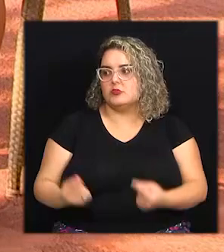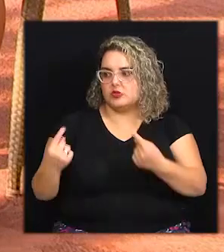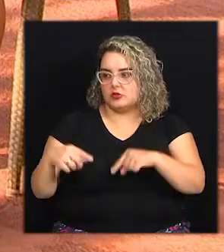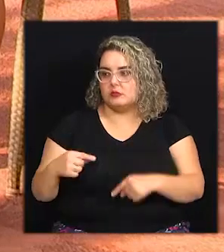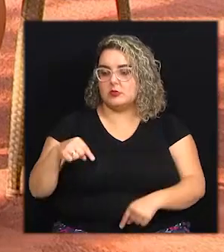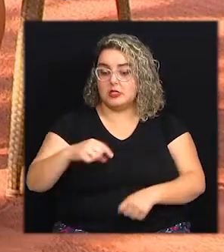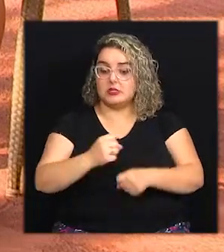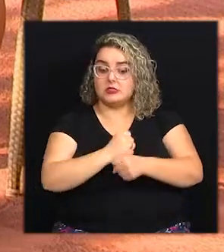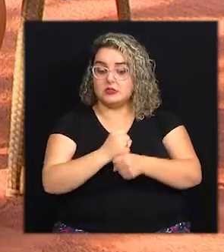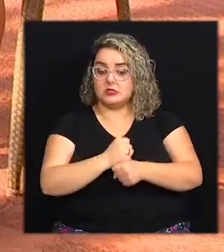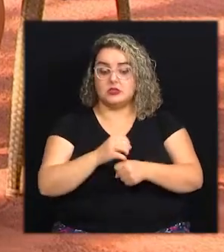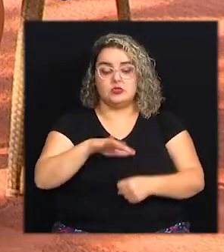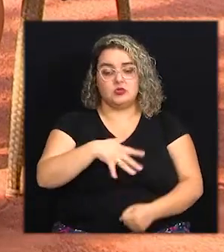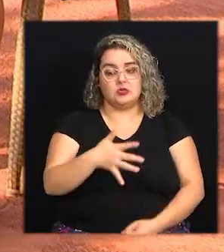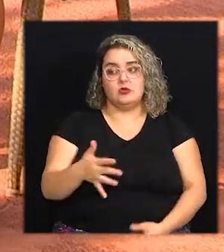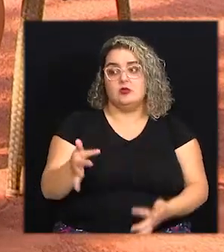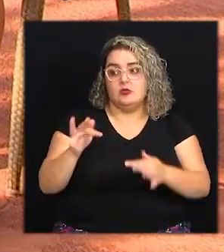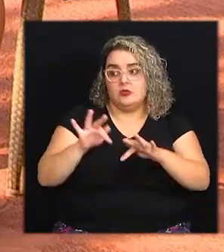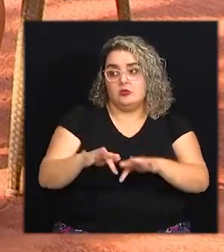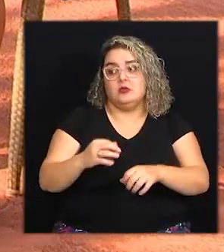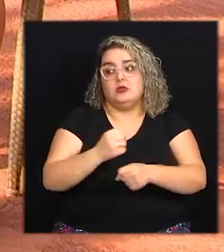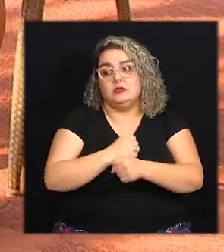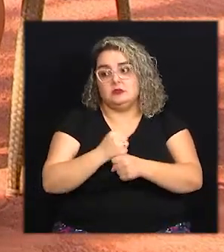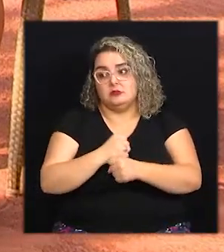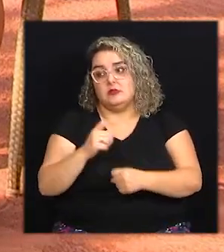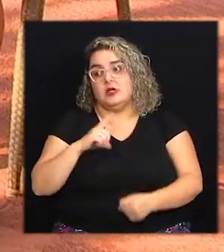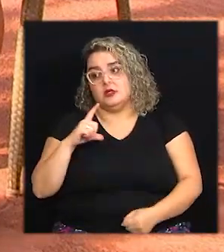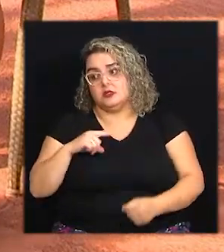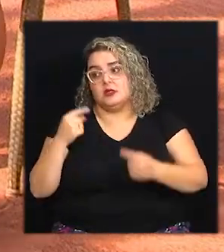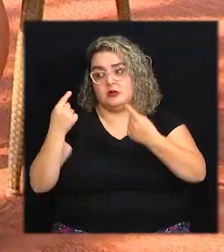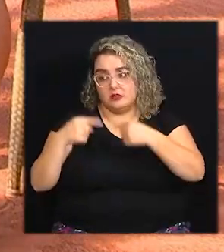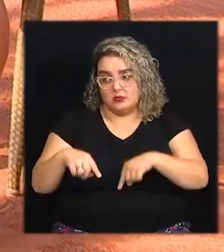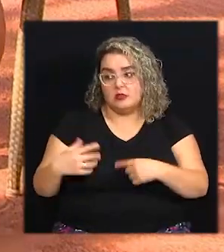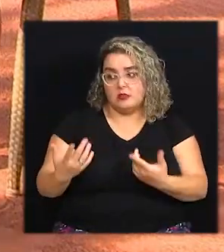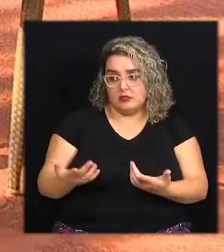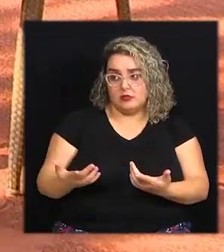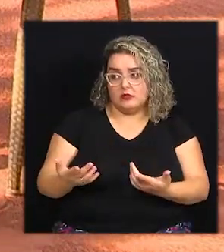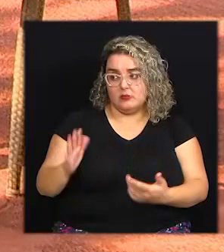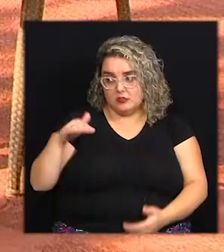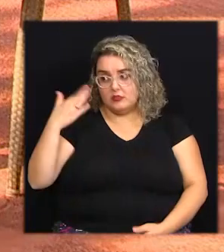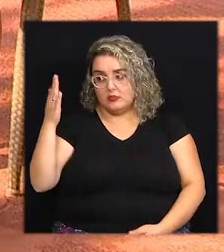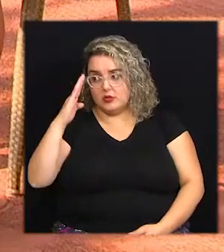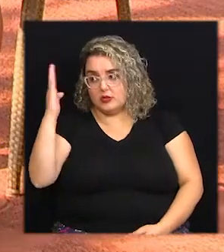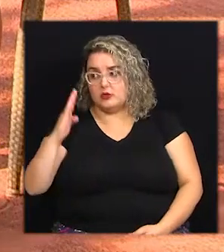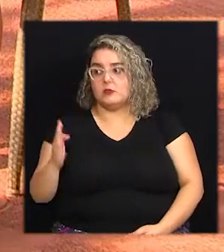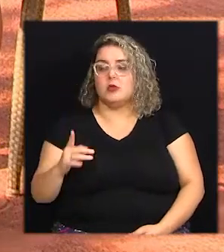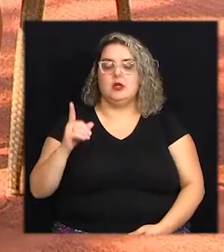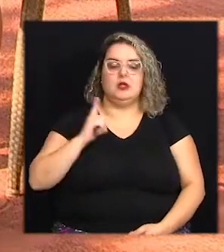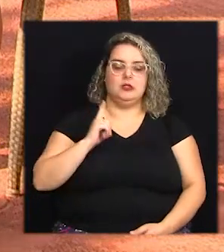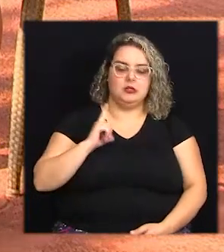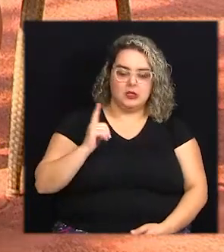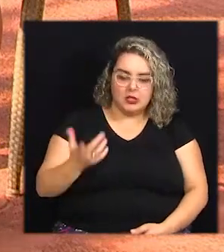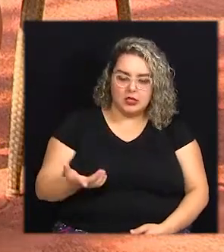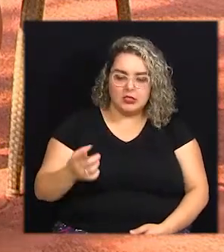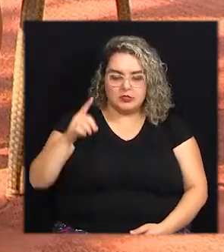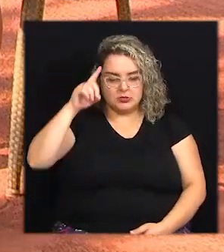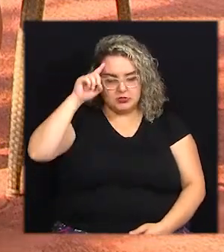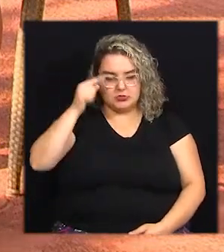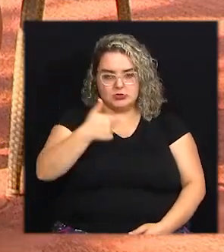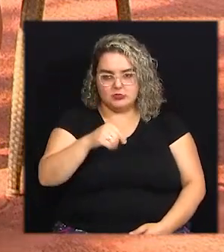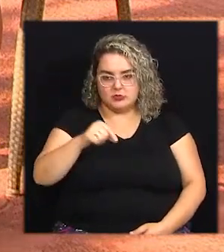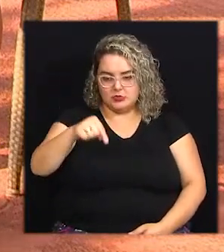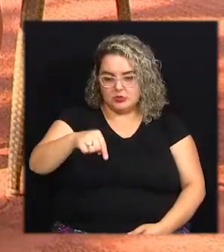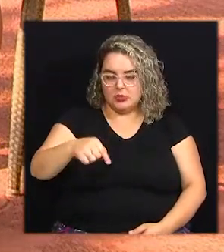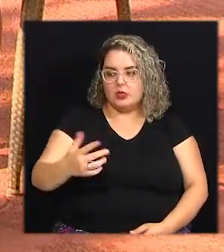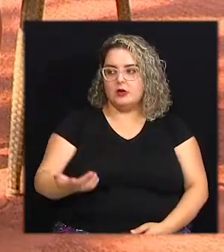Para esse ano, questão de calendário, a gente já está no finalzinho do ano, mas tem competição e fora do Brasil? Tem.